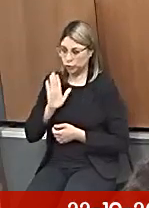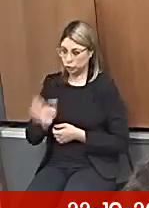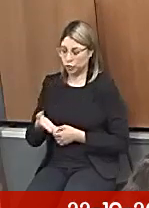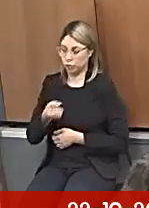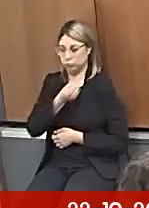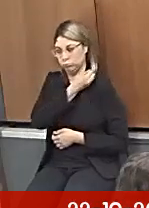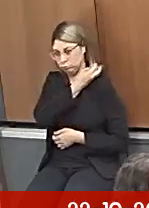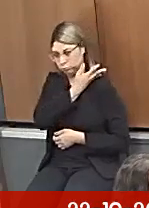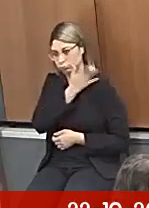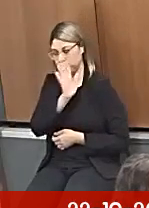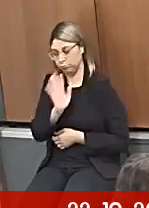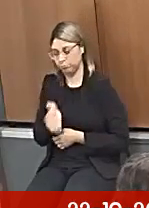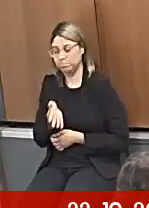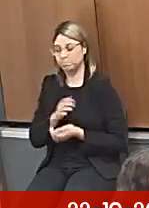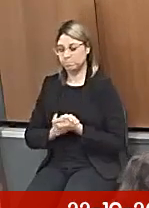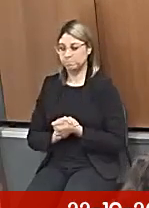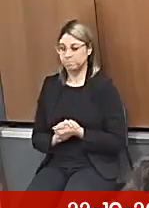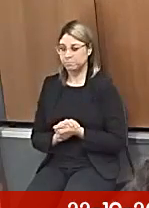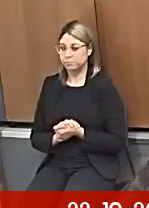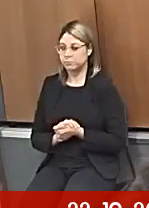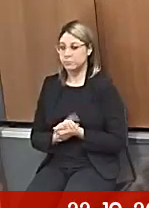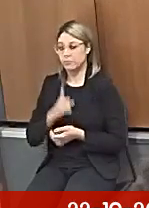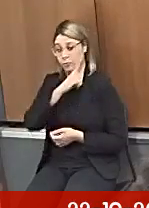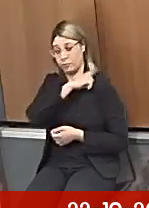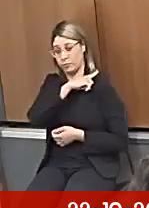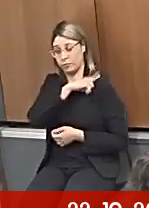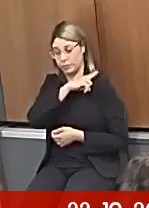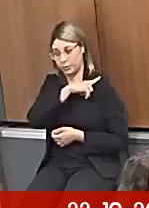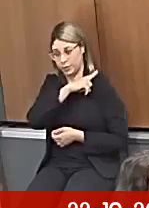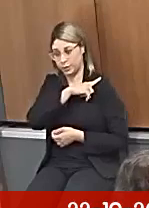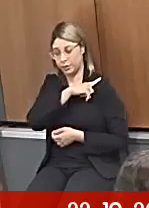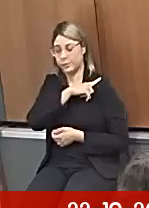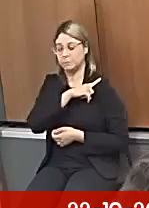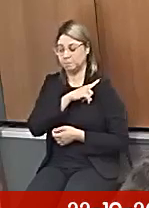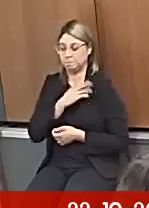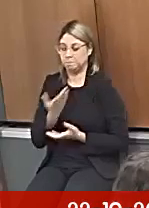médio, no primeiro ano do ensino médio.